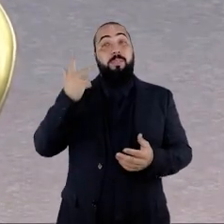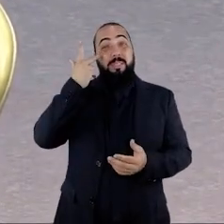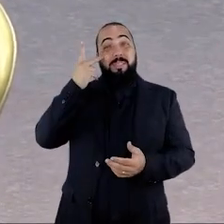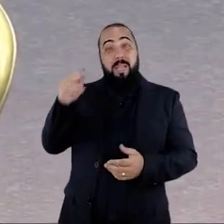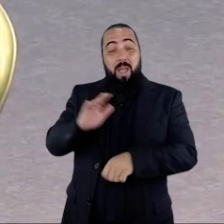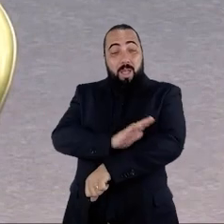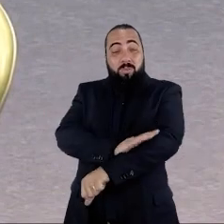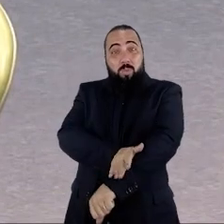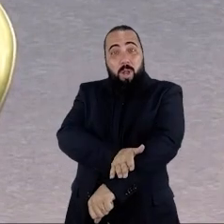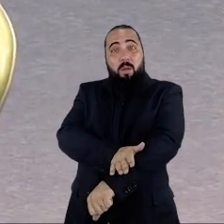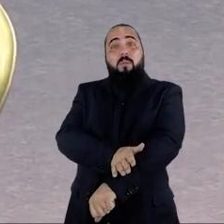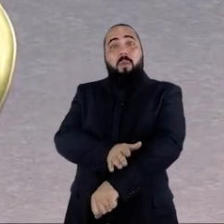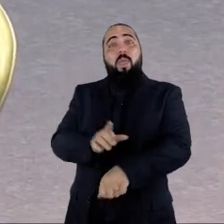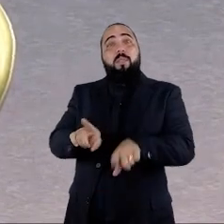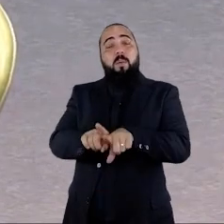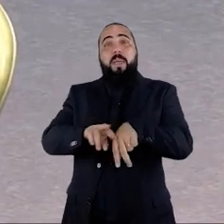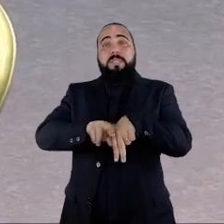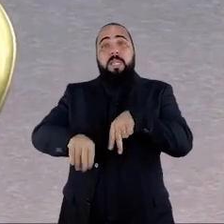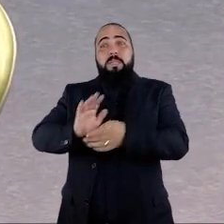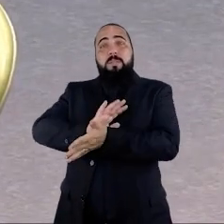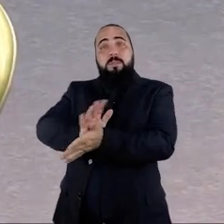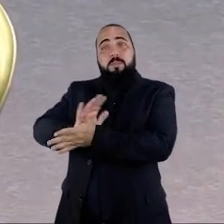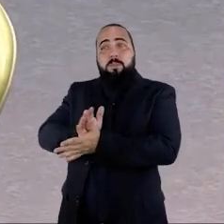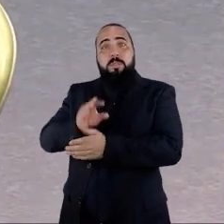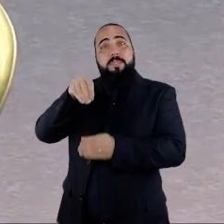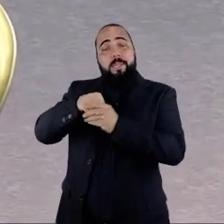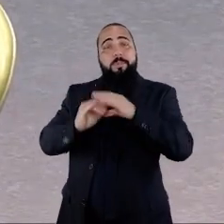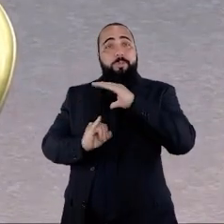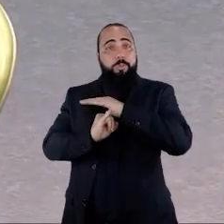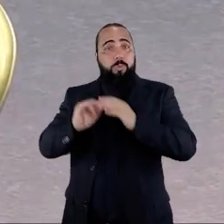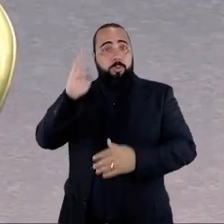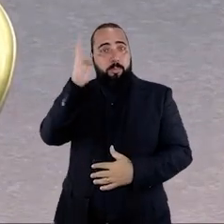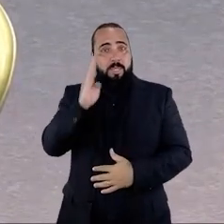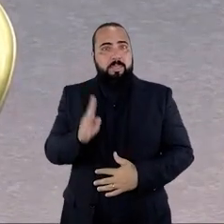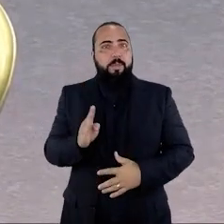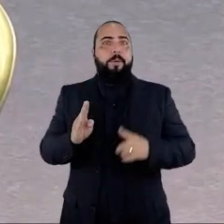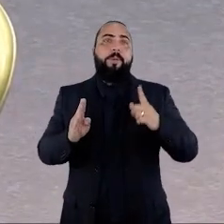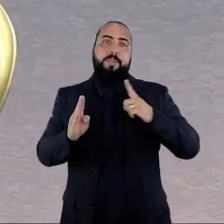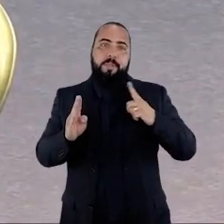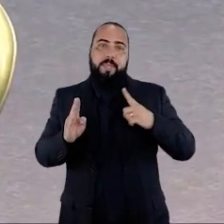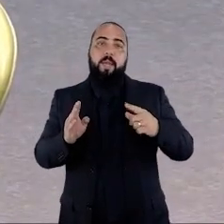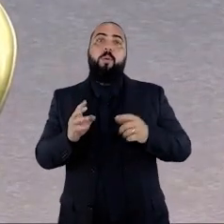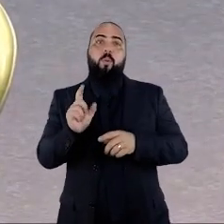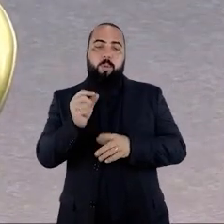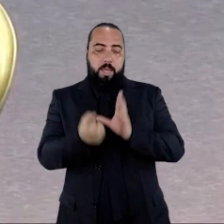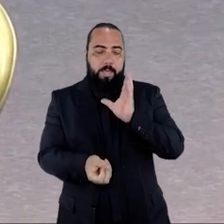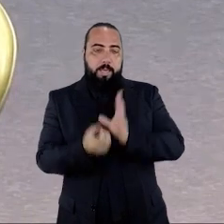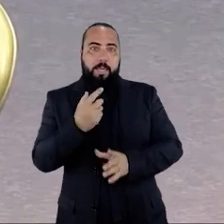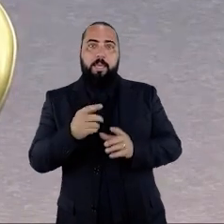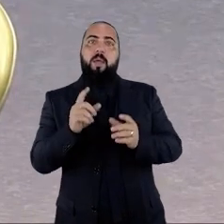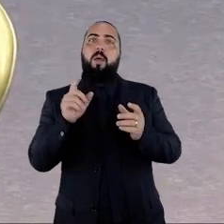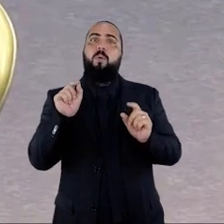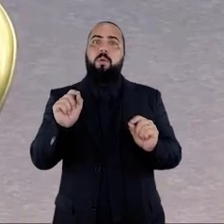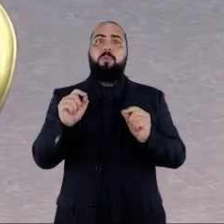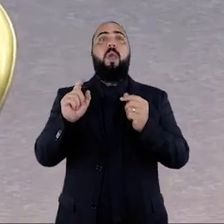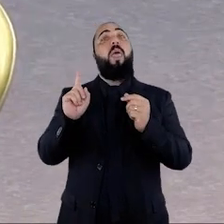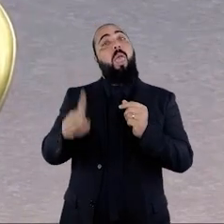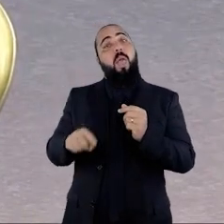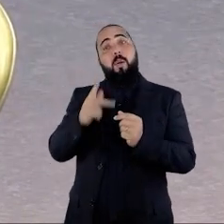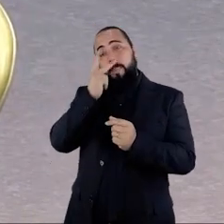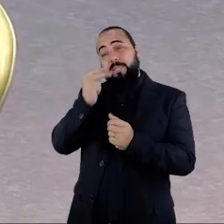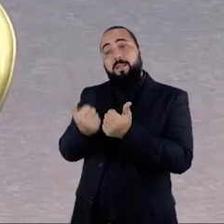a naturalização do racismo e do sexismo nas instituições brasileiras tem pavimentado um